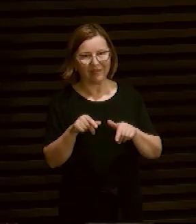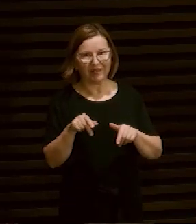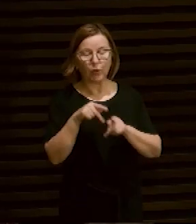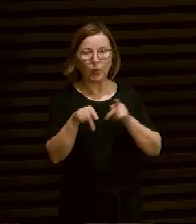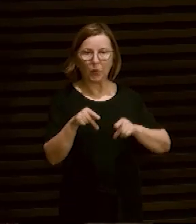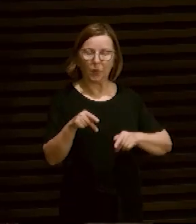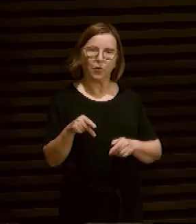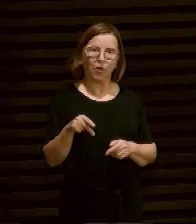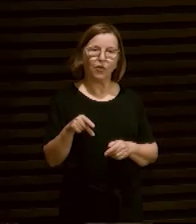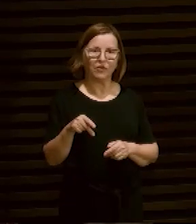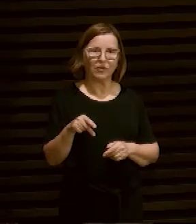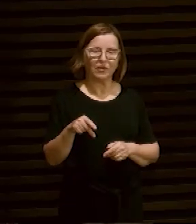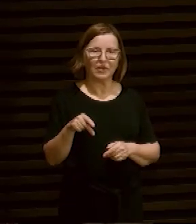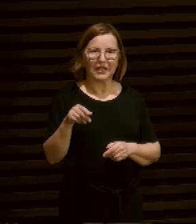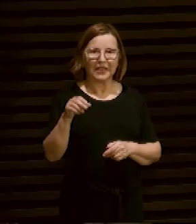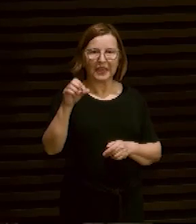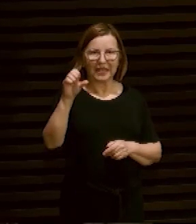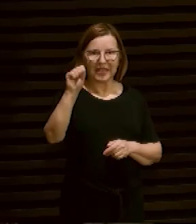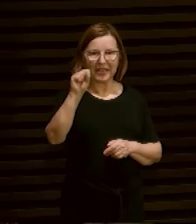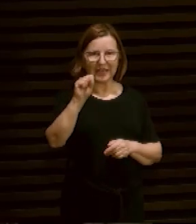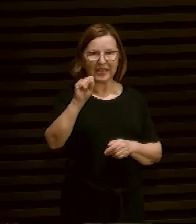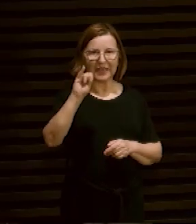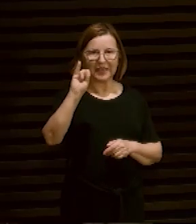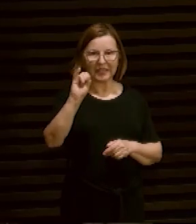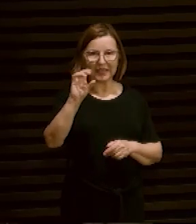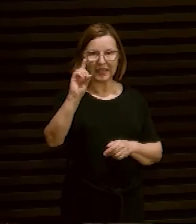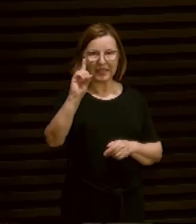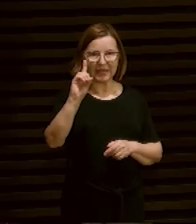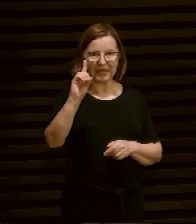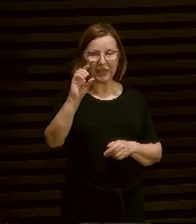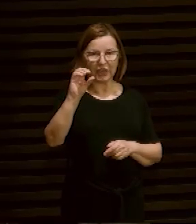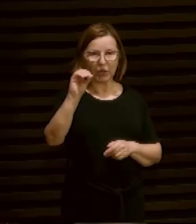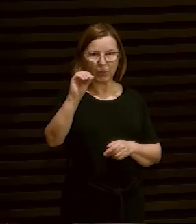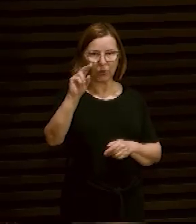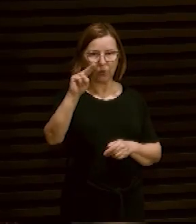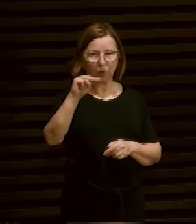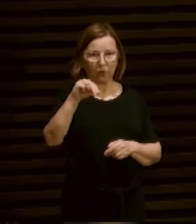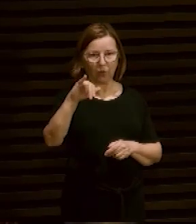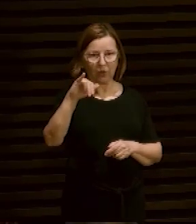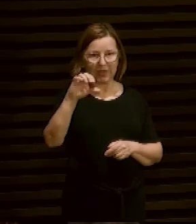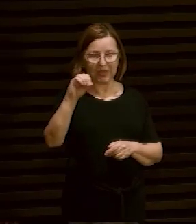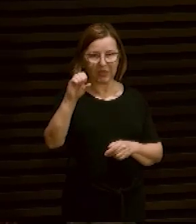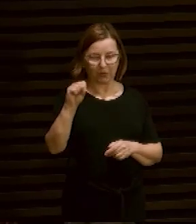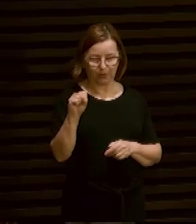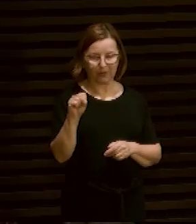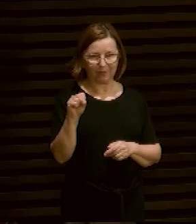E você vai descobrir que aquilo é uma tirania. Tanto é